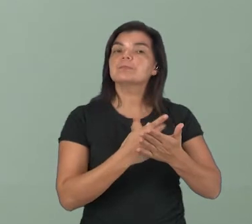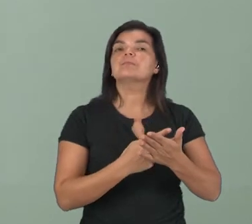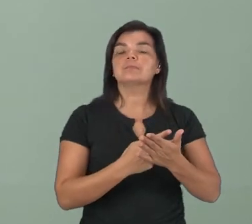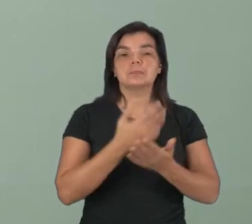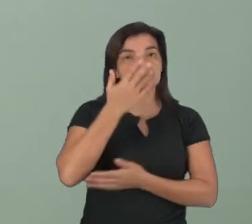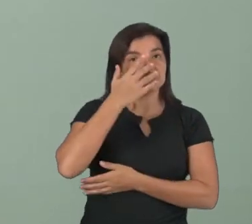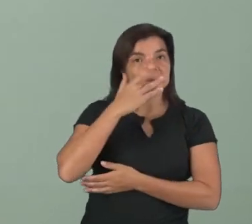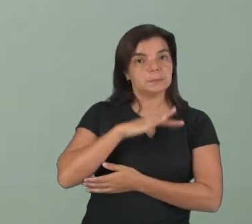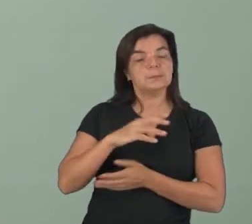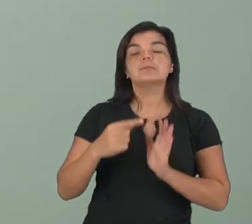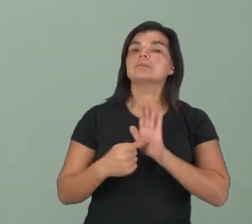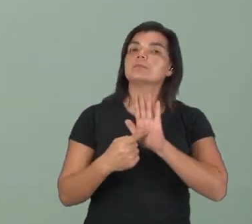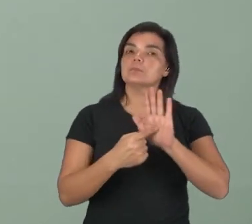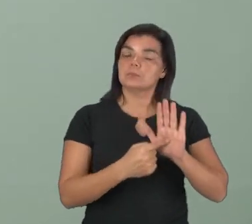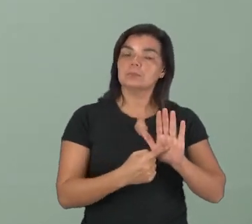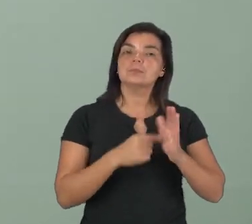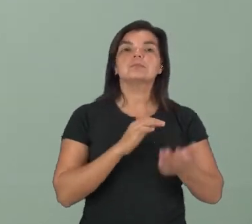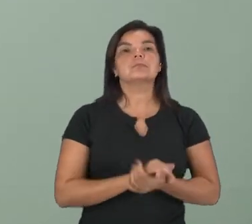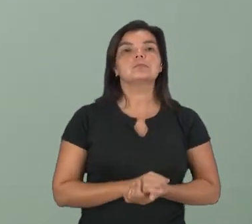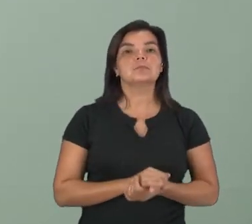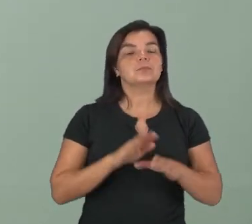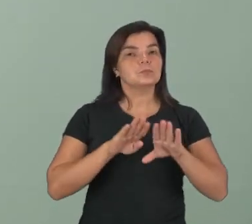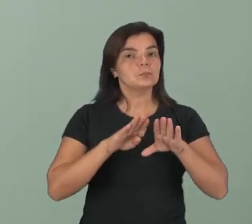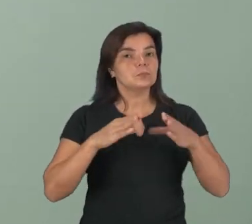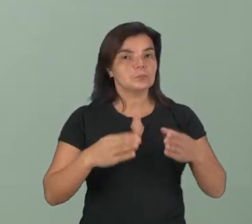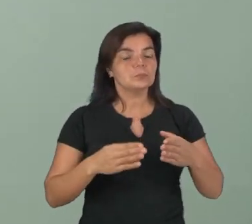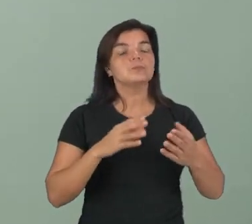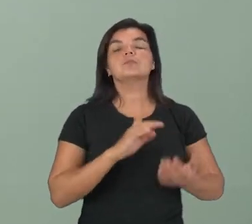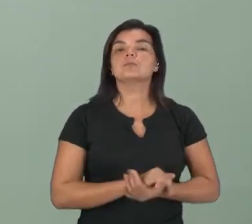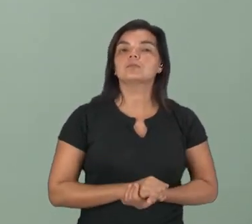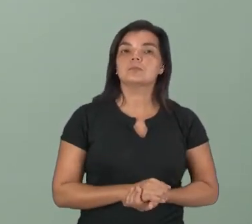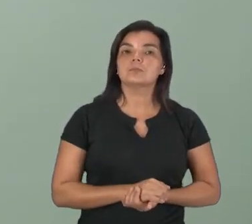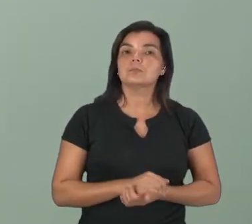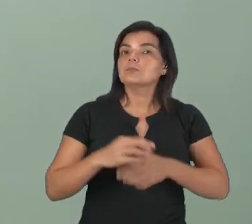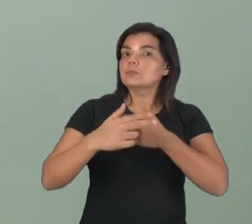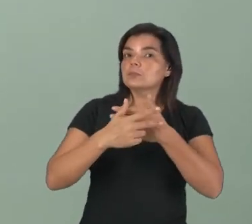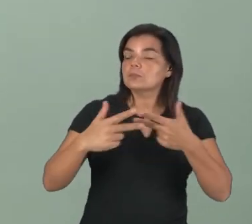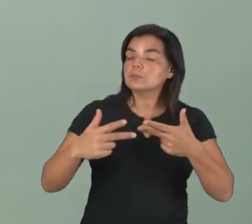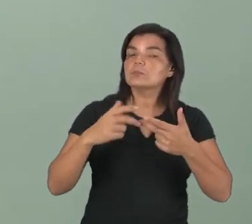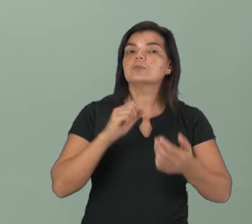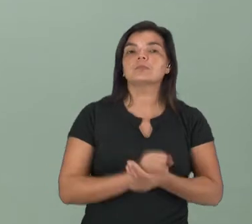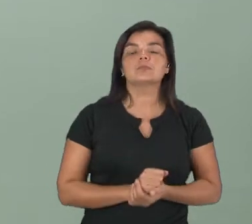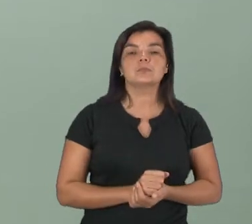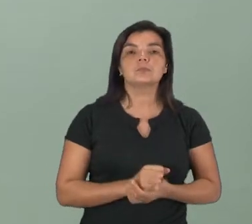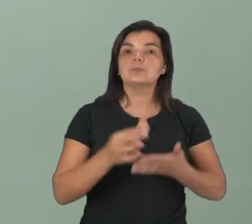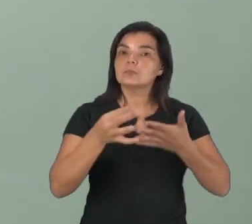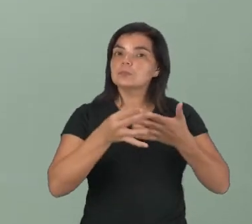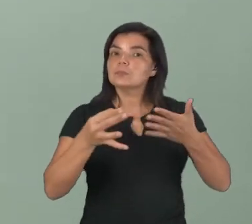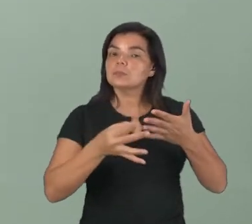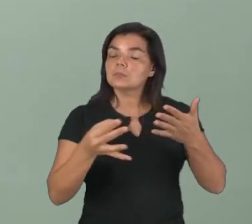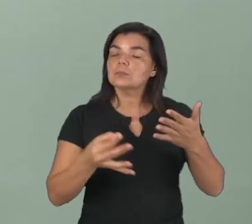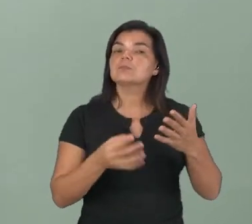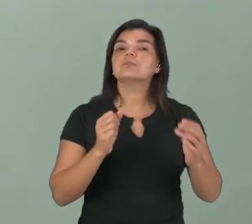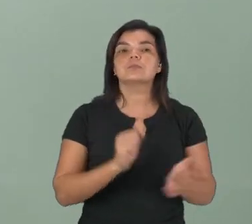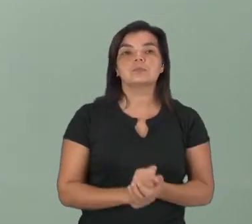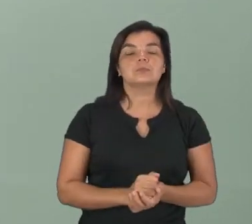as crianças representaram através de maquete, elas colocaram objetos, elementos que